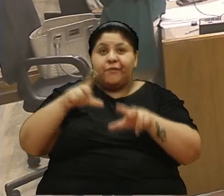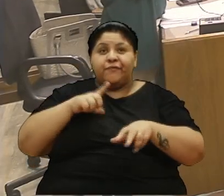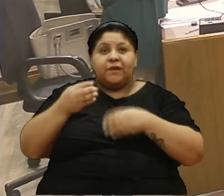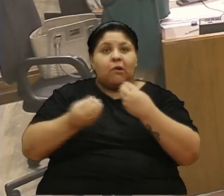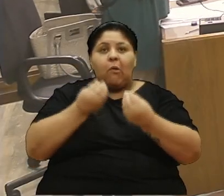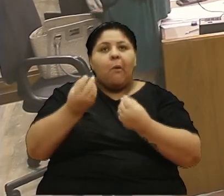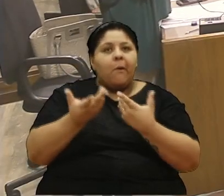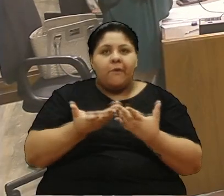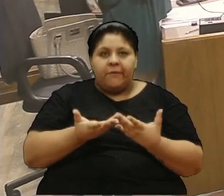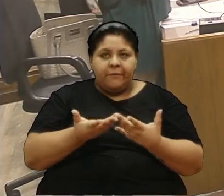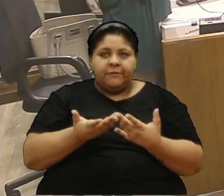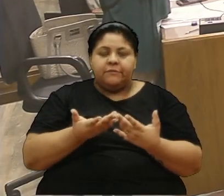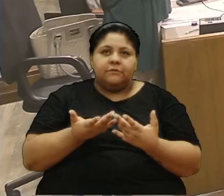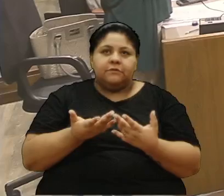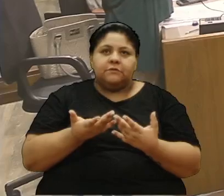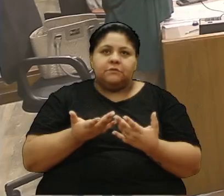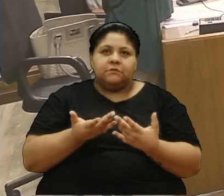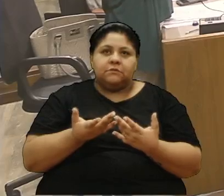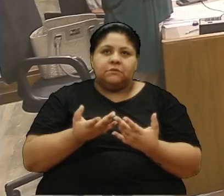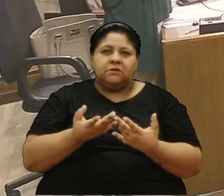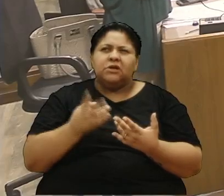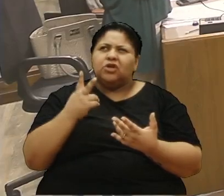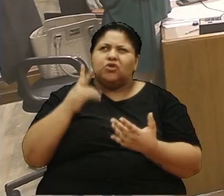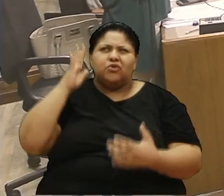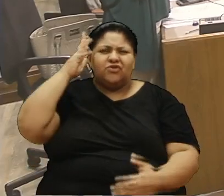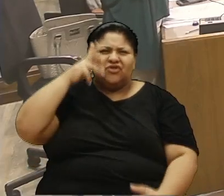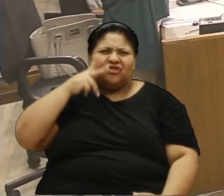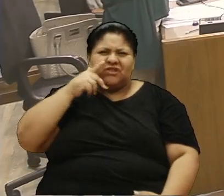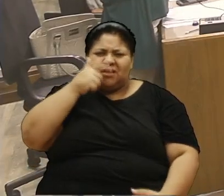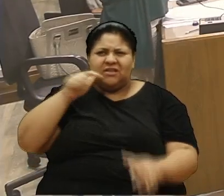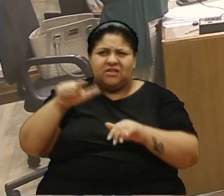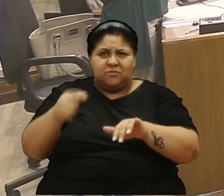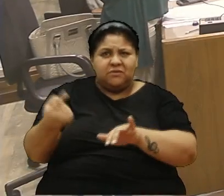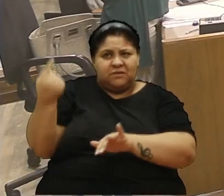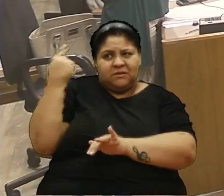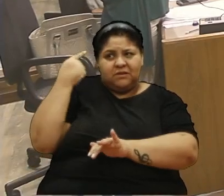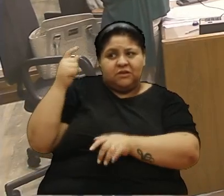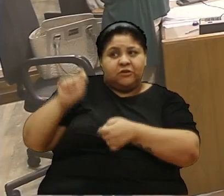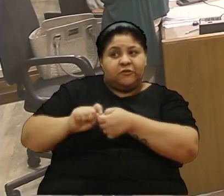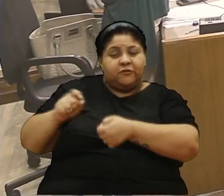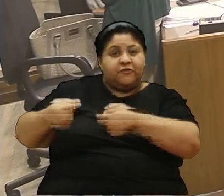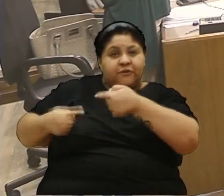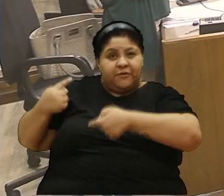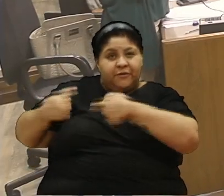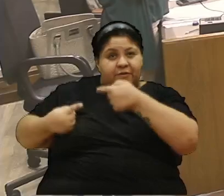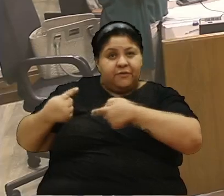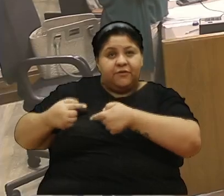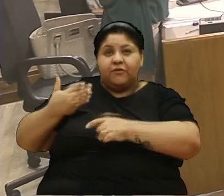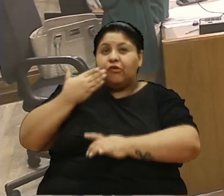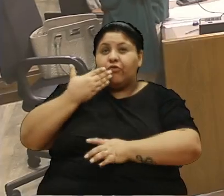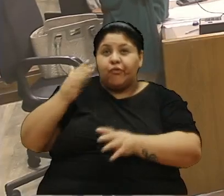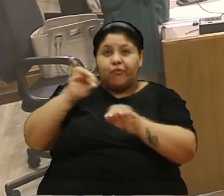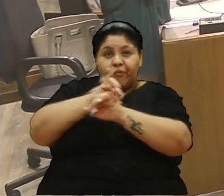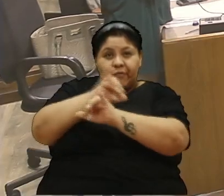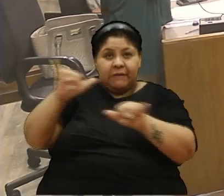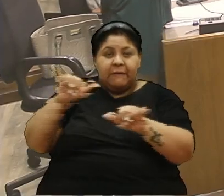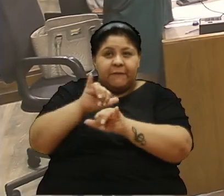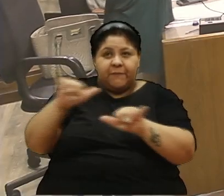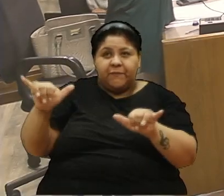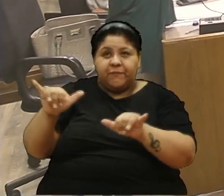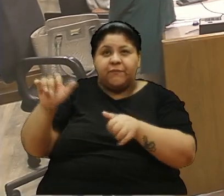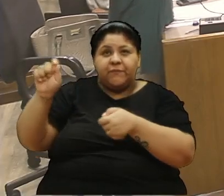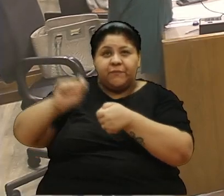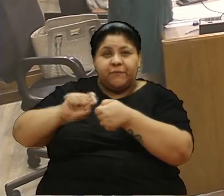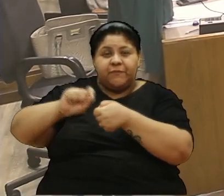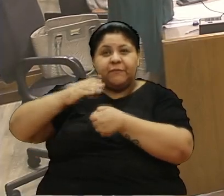né? Há 2 dias, eu acho, a semana passada, nós fizemos o debate sobre aquele pedido de informação feito